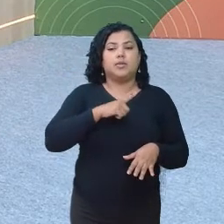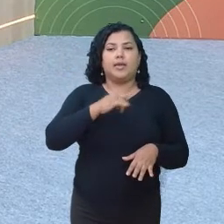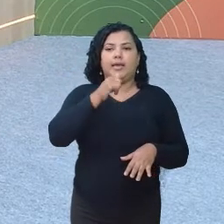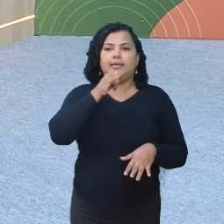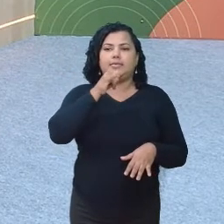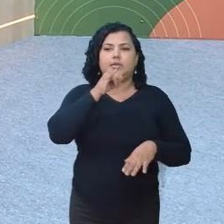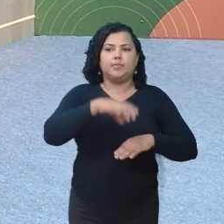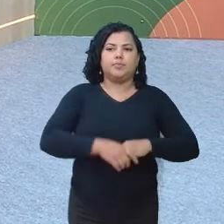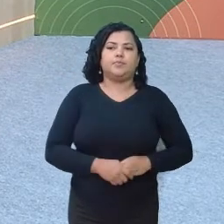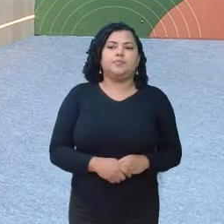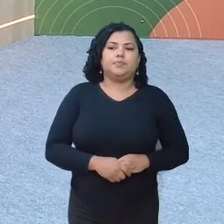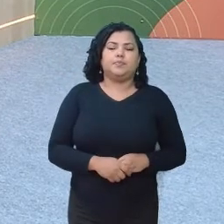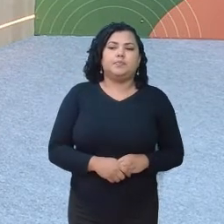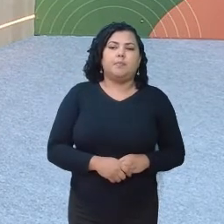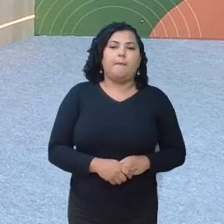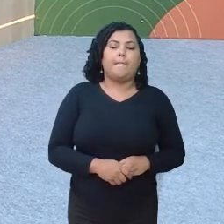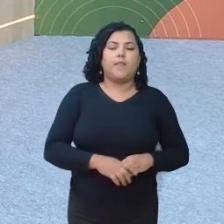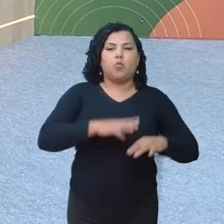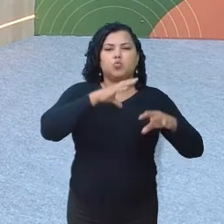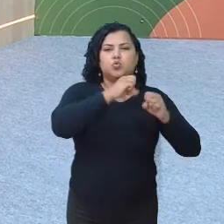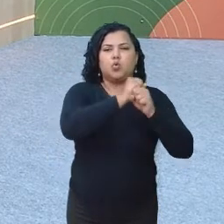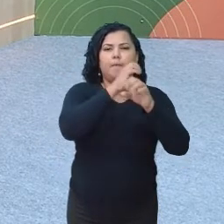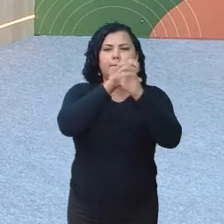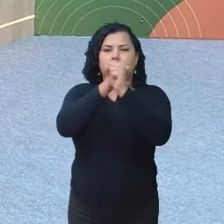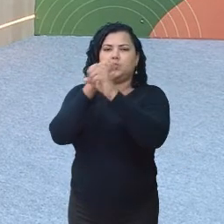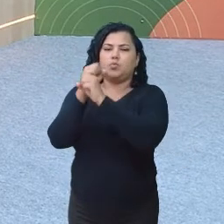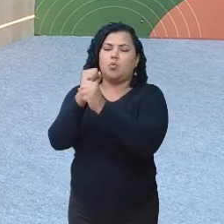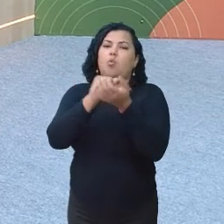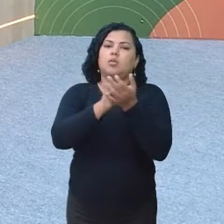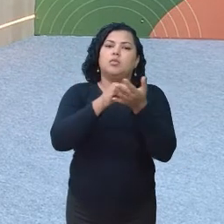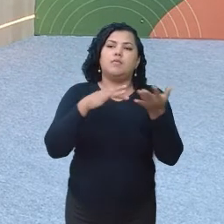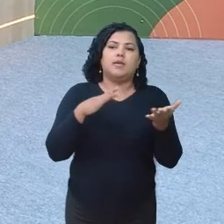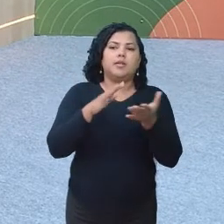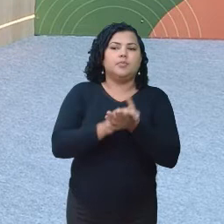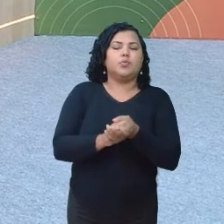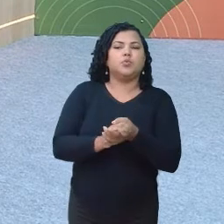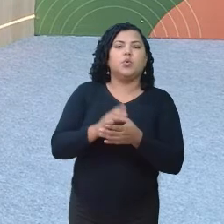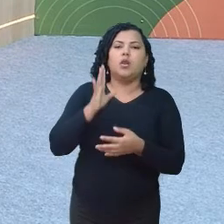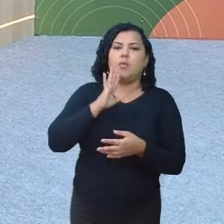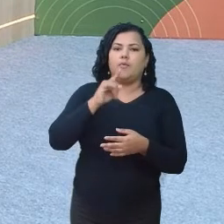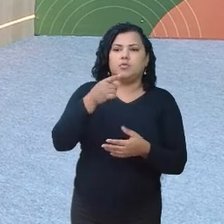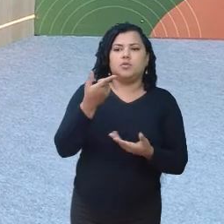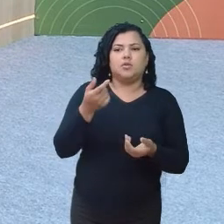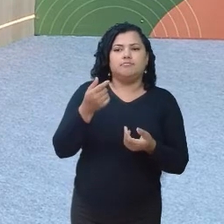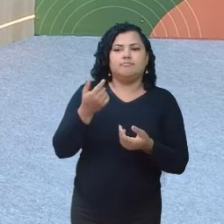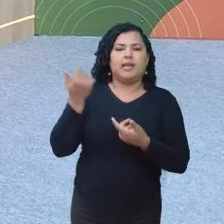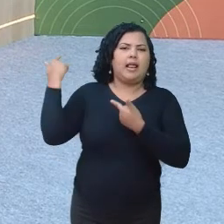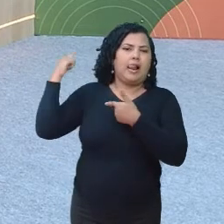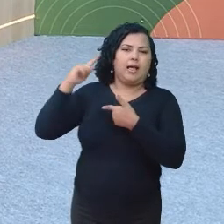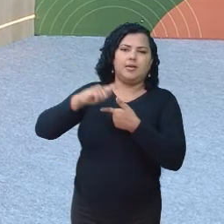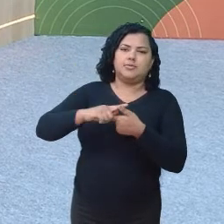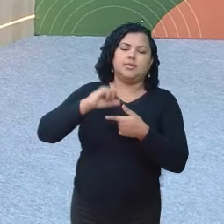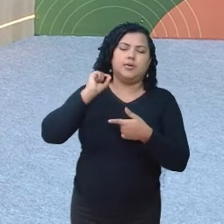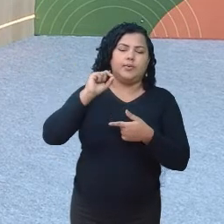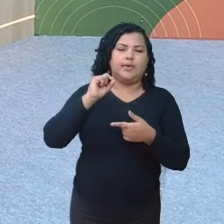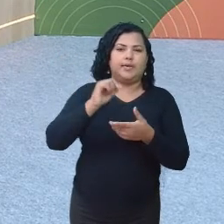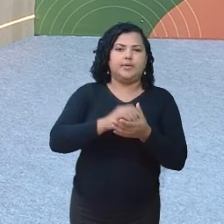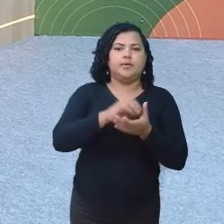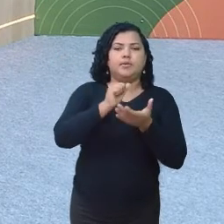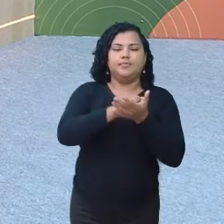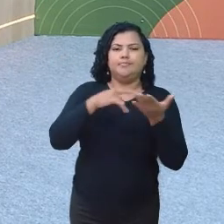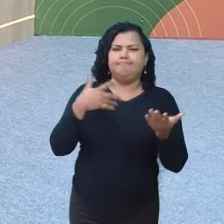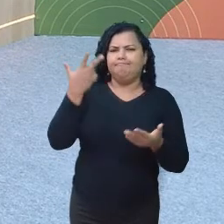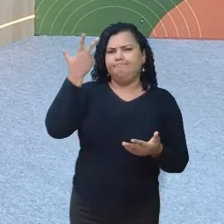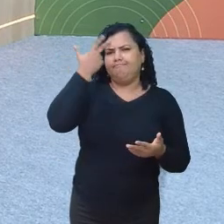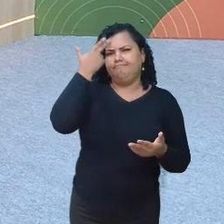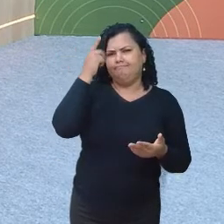caso aqui, a soma dos ângulos internos. Uma atividade muito clássica para você fazer, clássica no sentido de que é uma atividade que